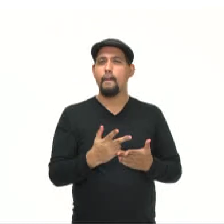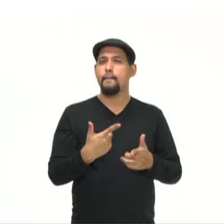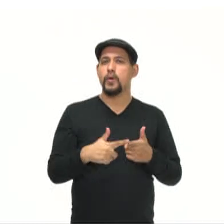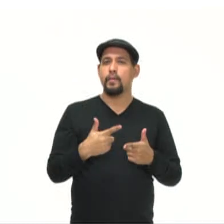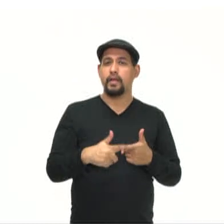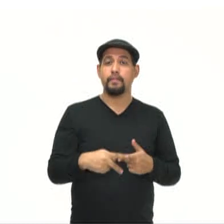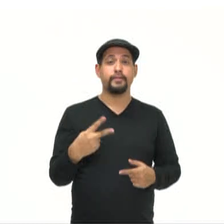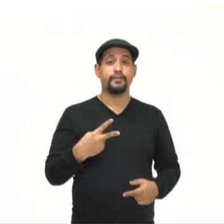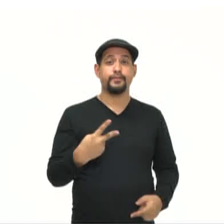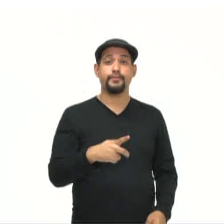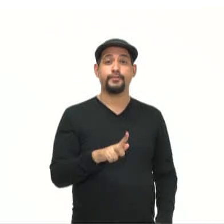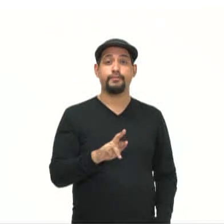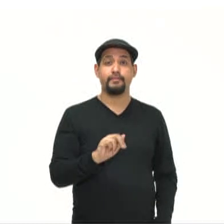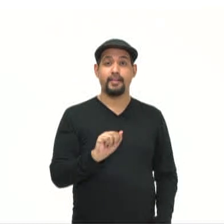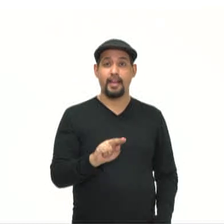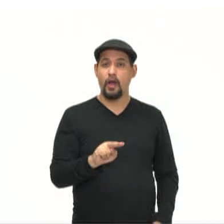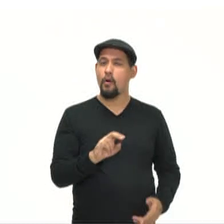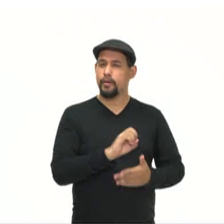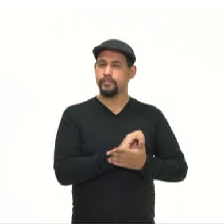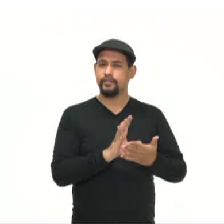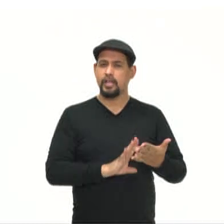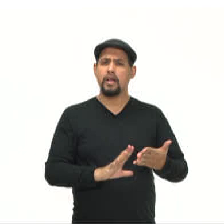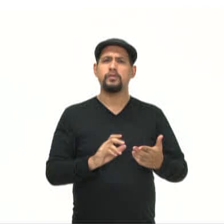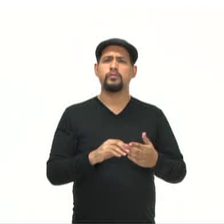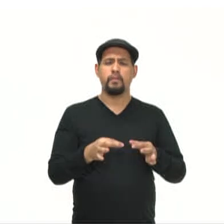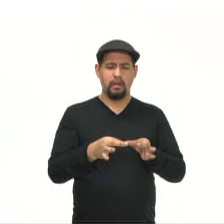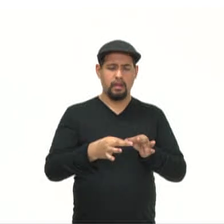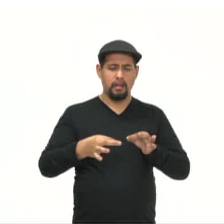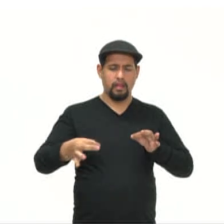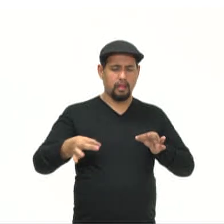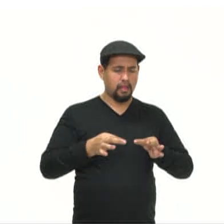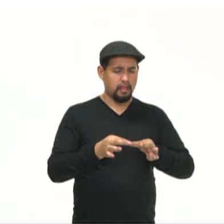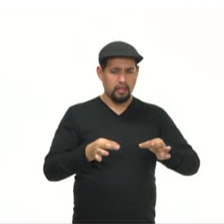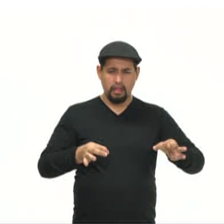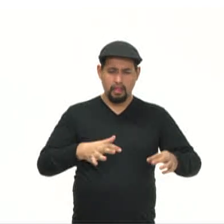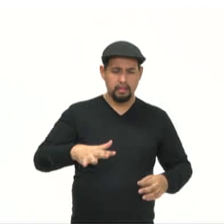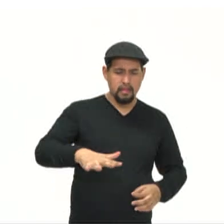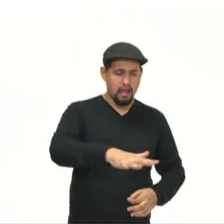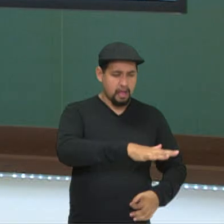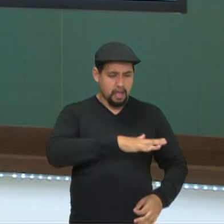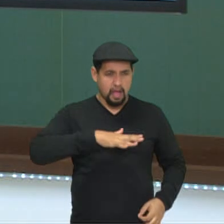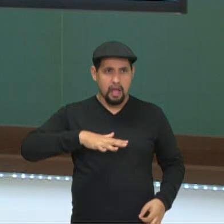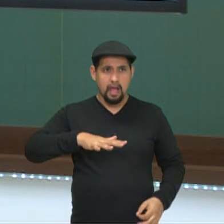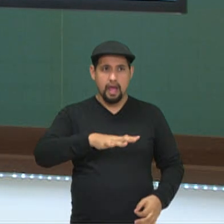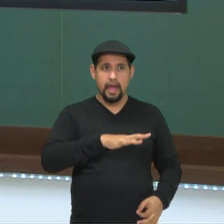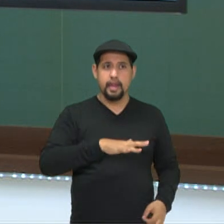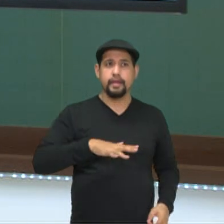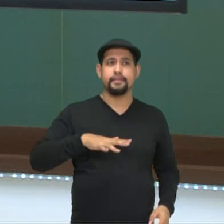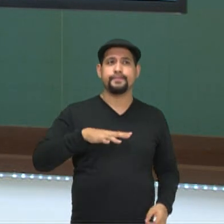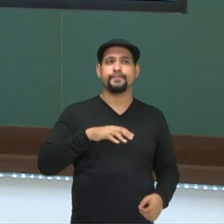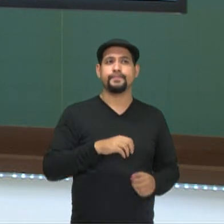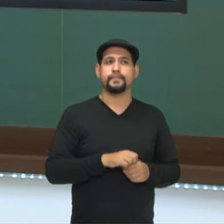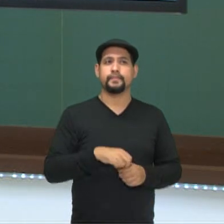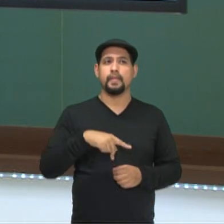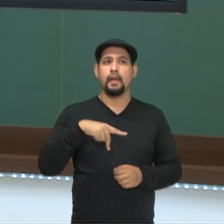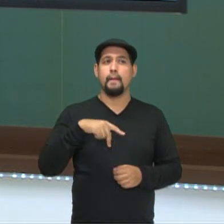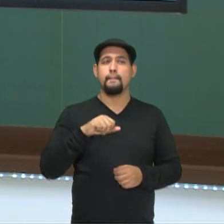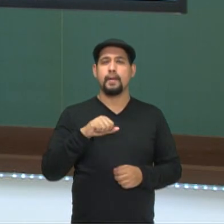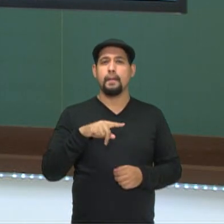do segundo grau envolvendo o cálculo de áreas no papiro esse negócio aqui ó século